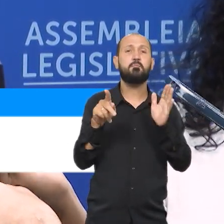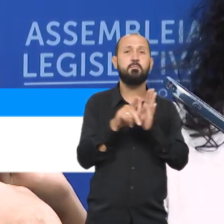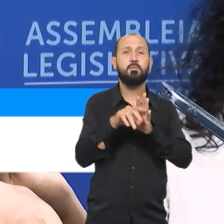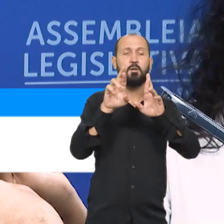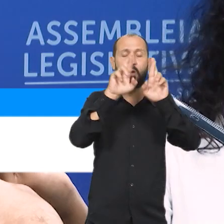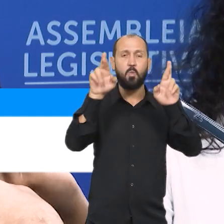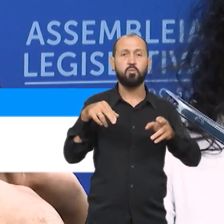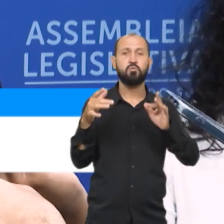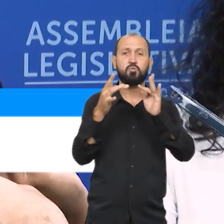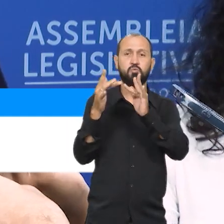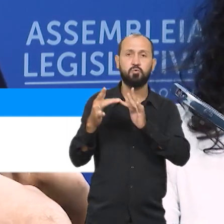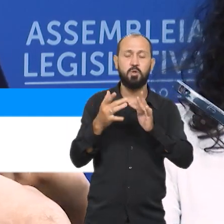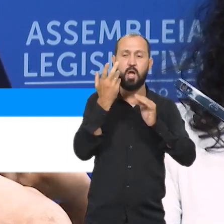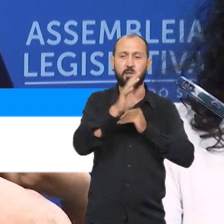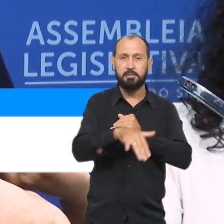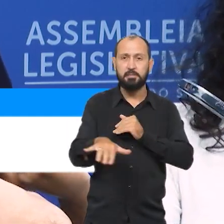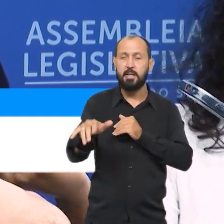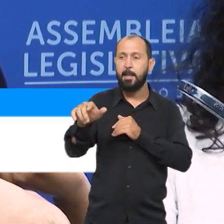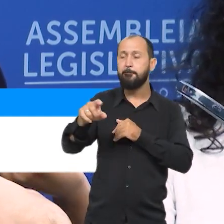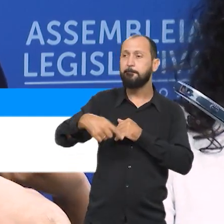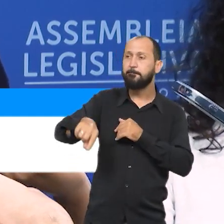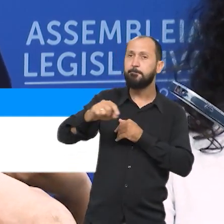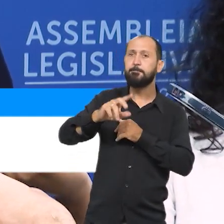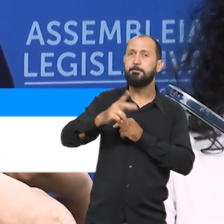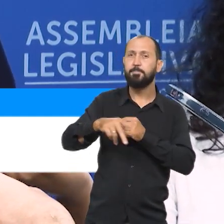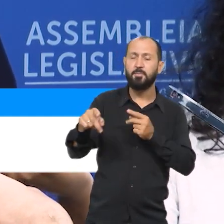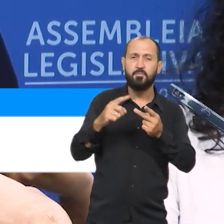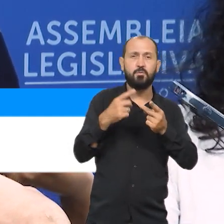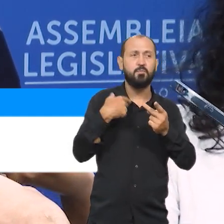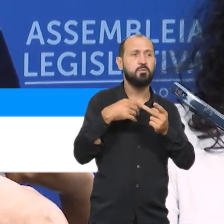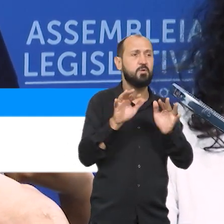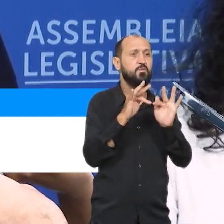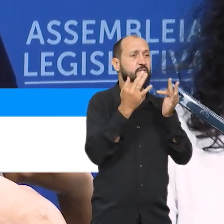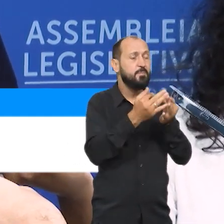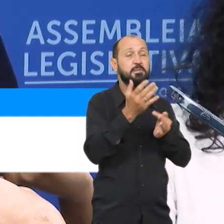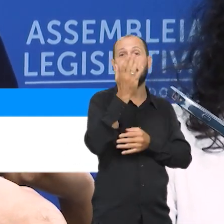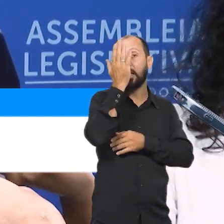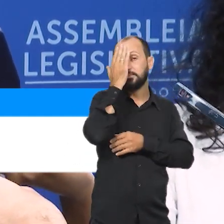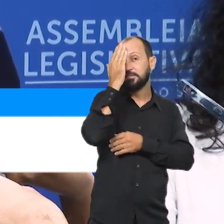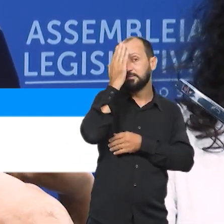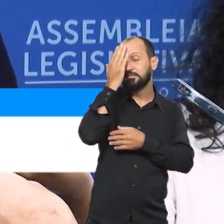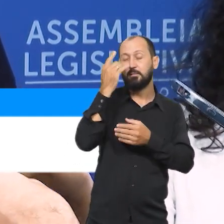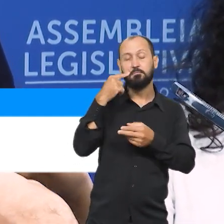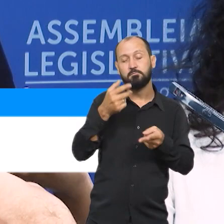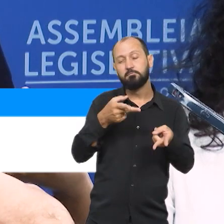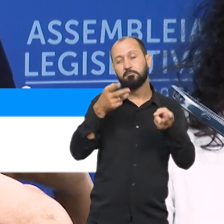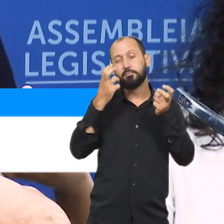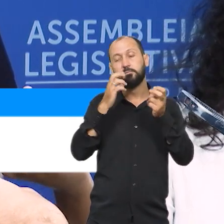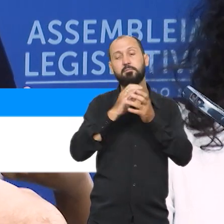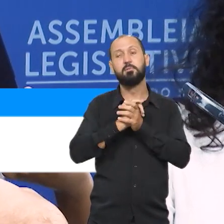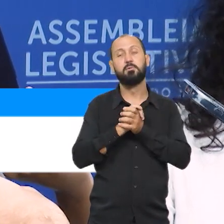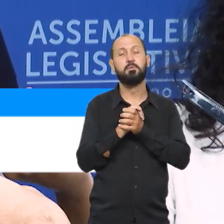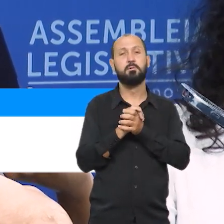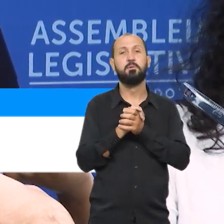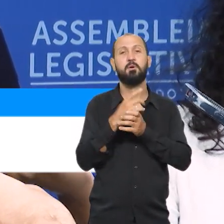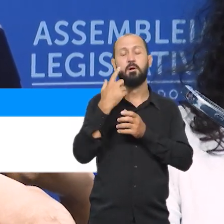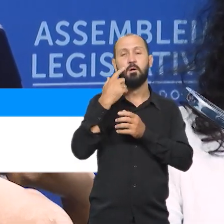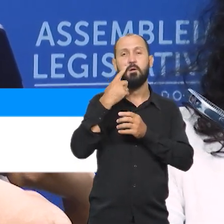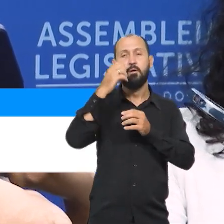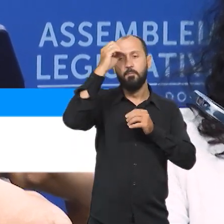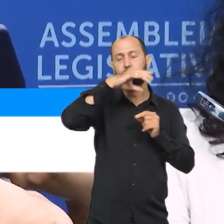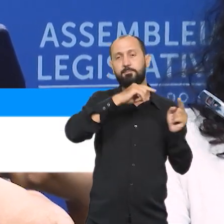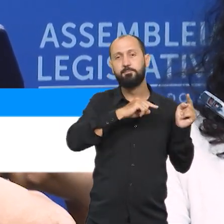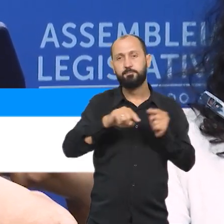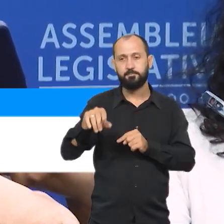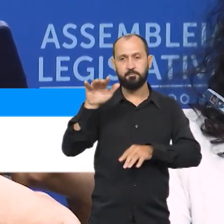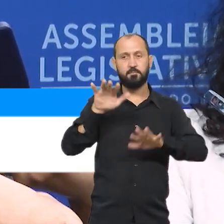a própria rede de contatos dessa criança, professores, outros familiares, eles têm percebido, né, atos